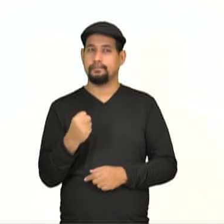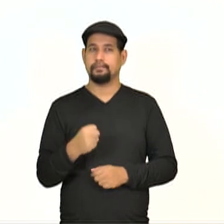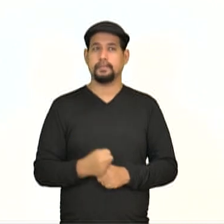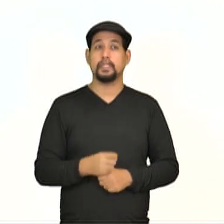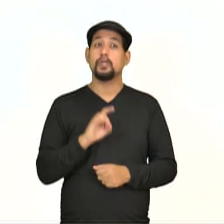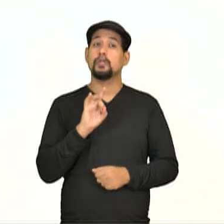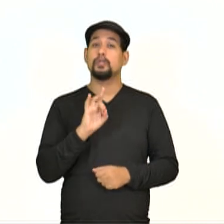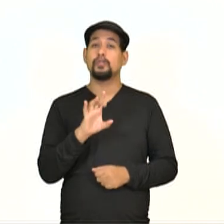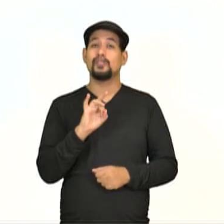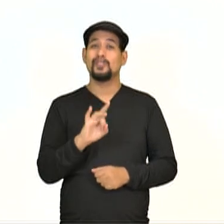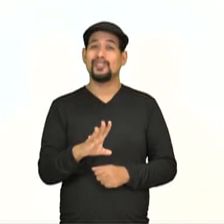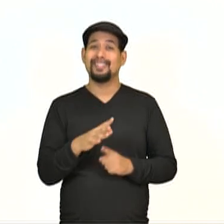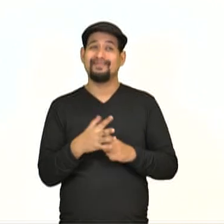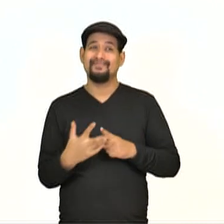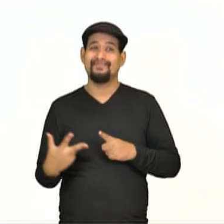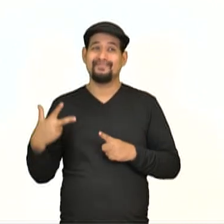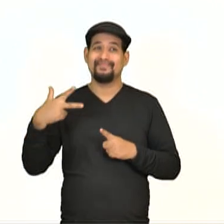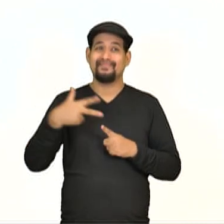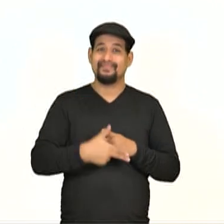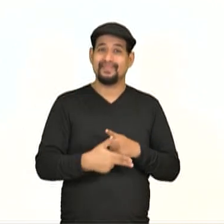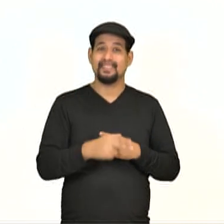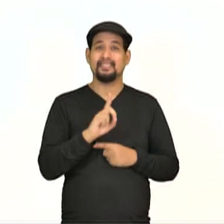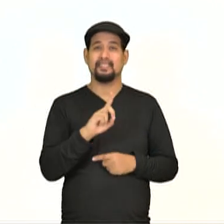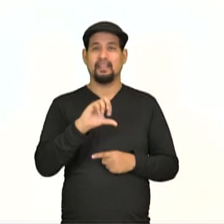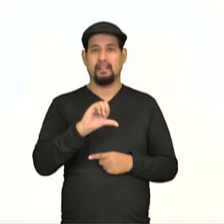1948 e só foi abolido em